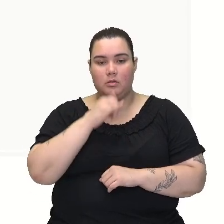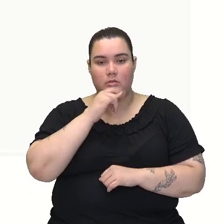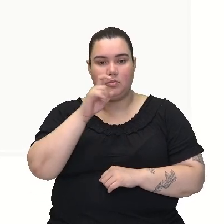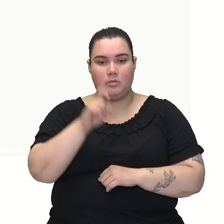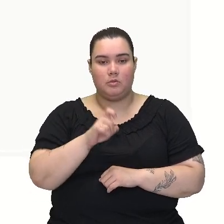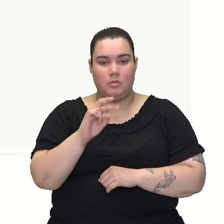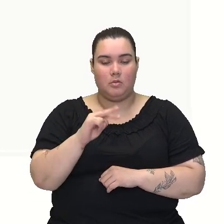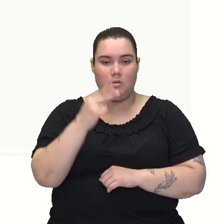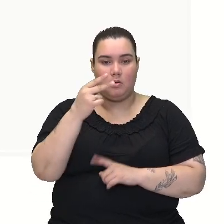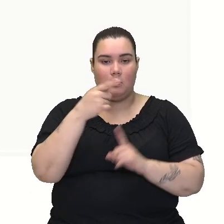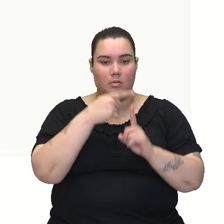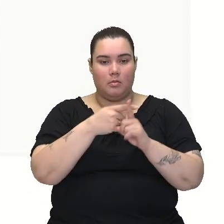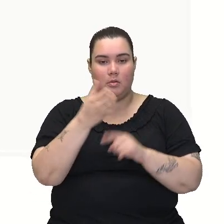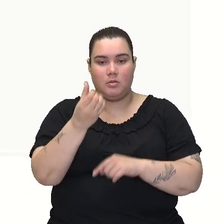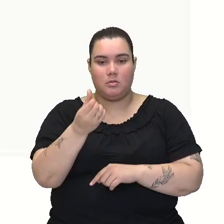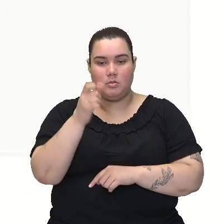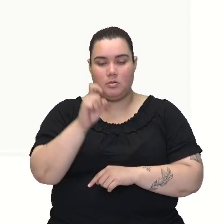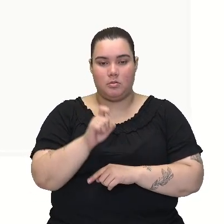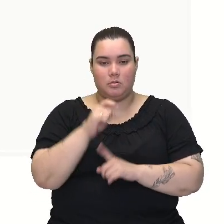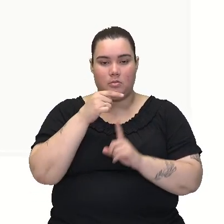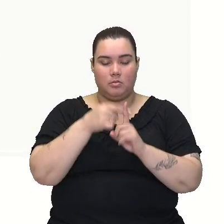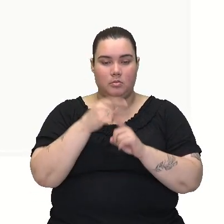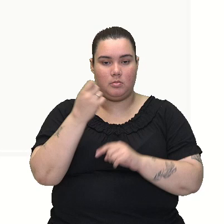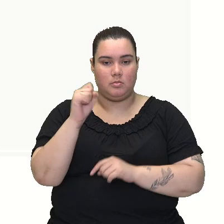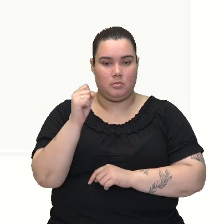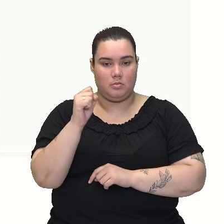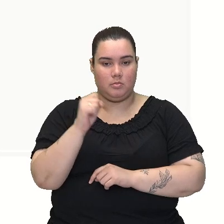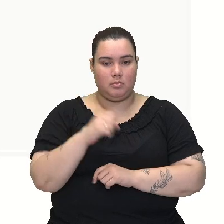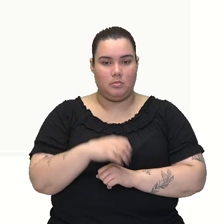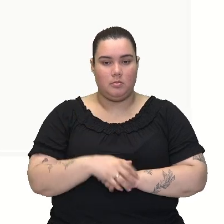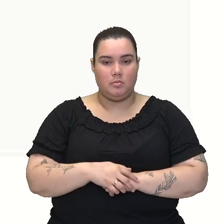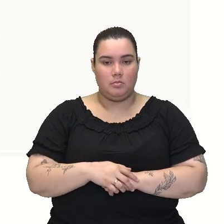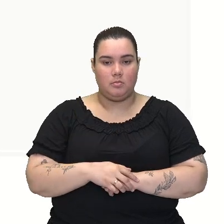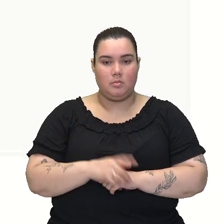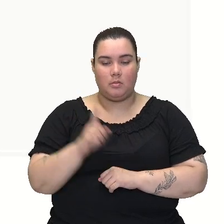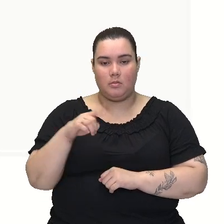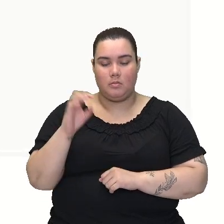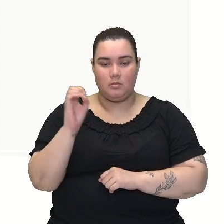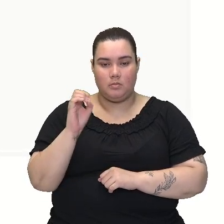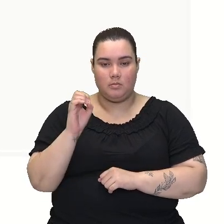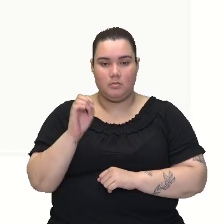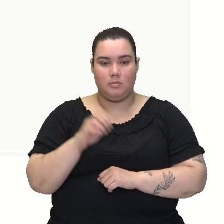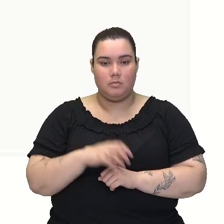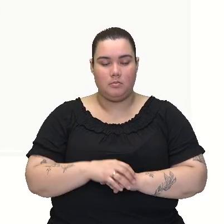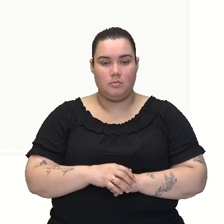quadrado mais 6x mais 8 igual a zero.